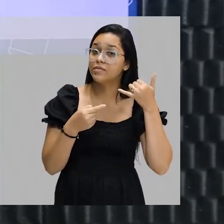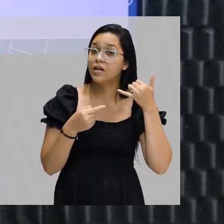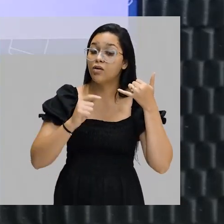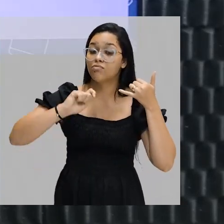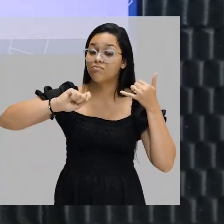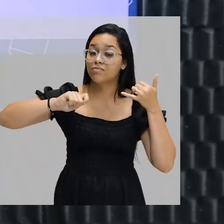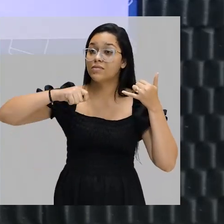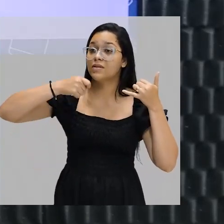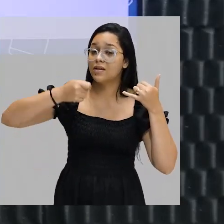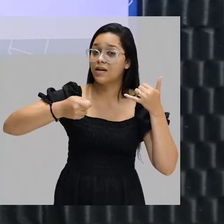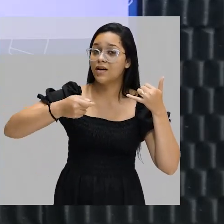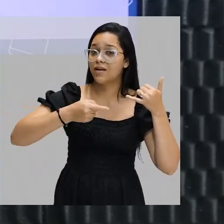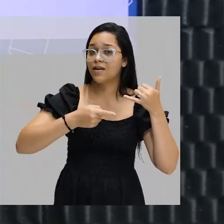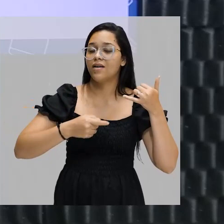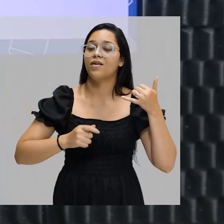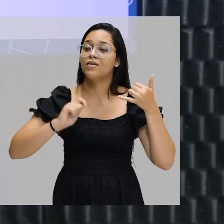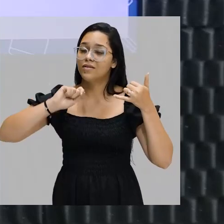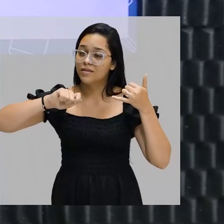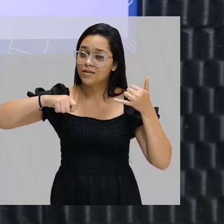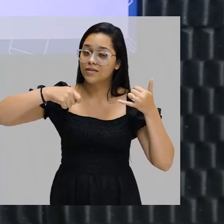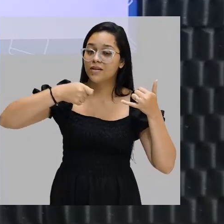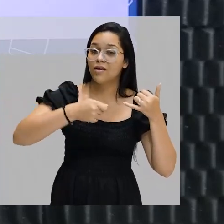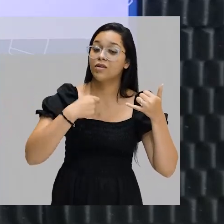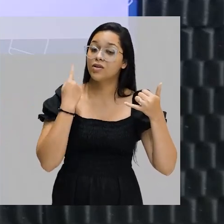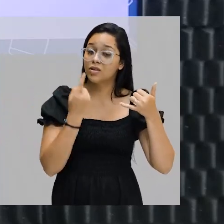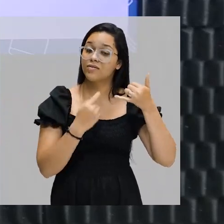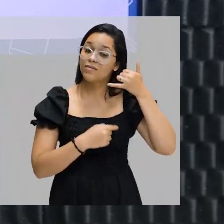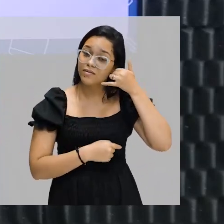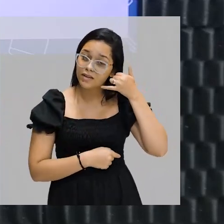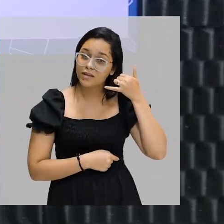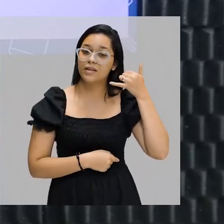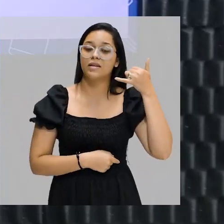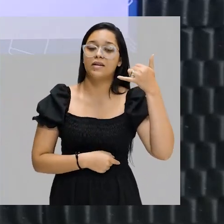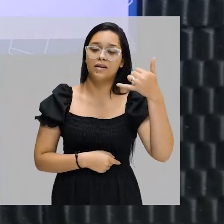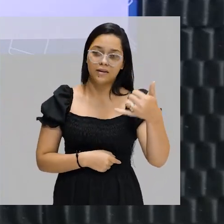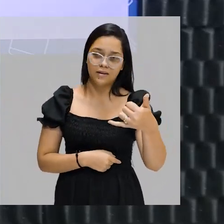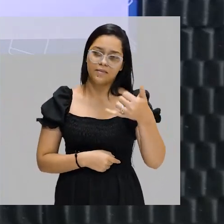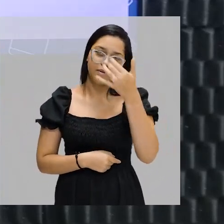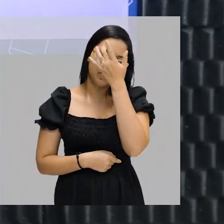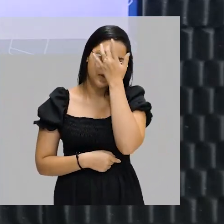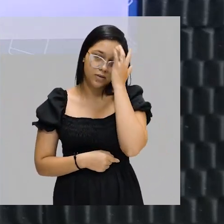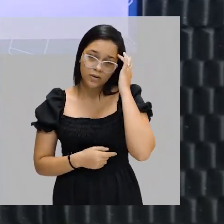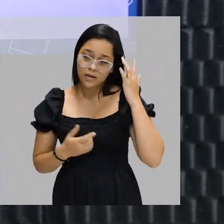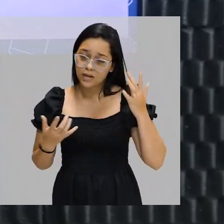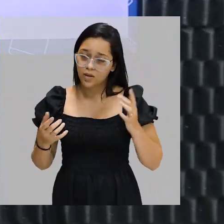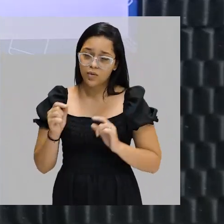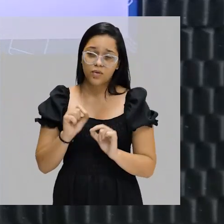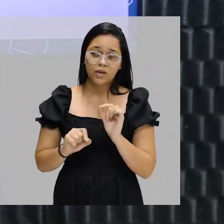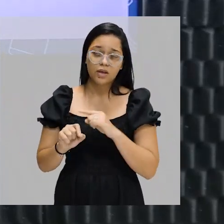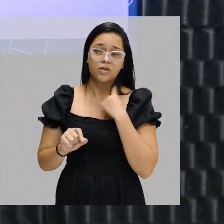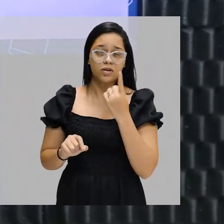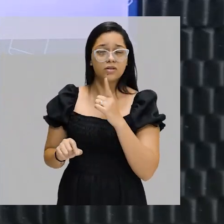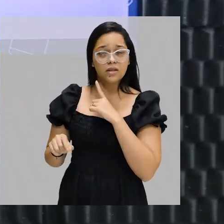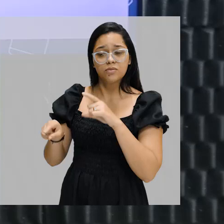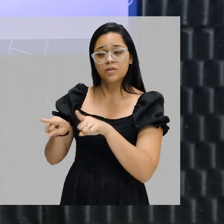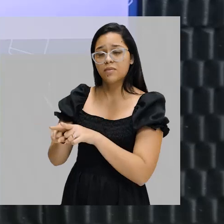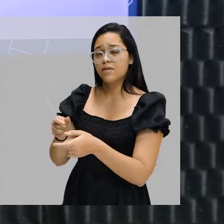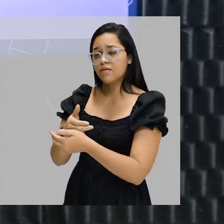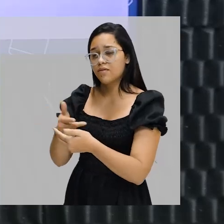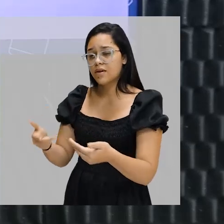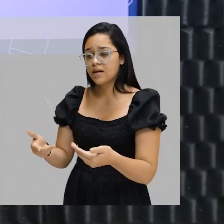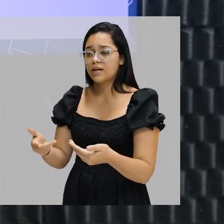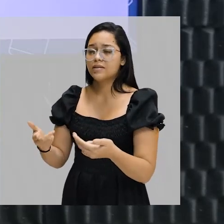é o símbolo né Alana o símbolo de que a gente vai ligar para alguém então nós temos a nosso favor